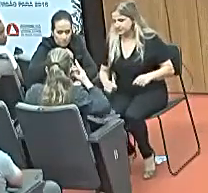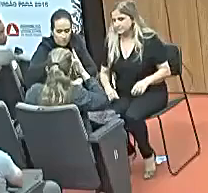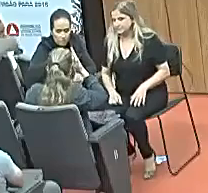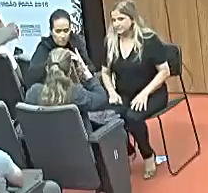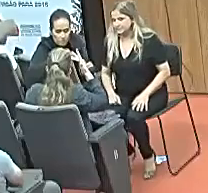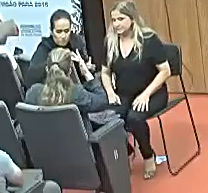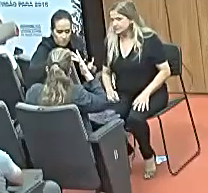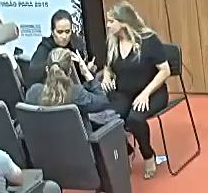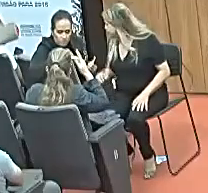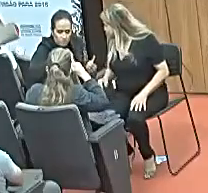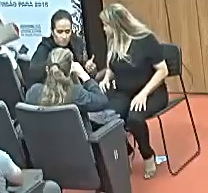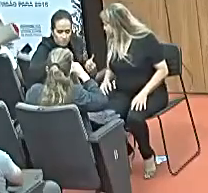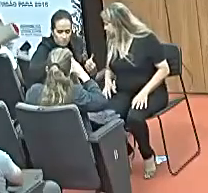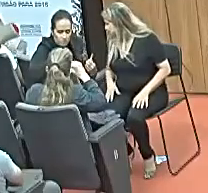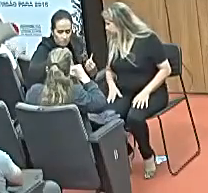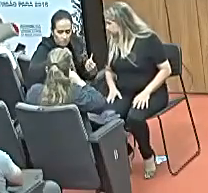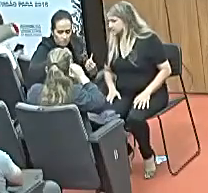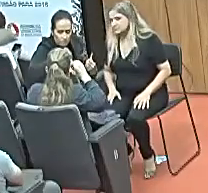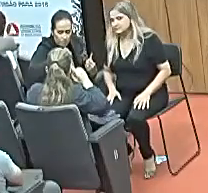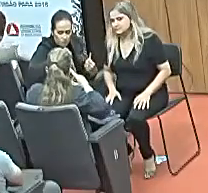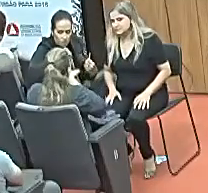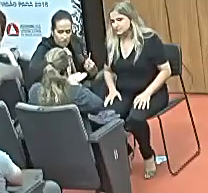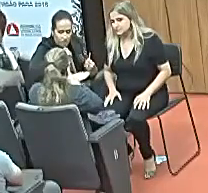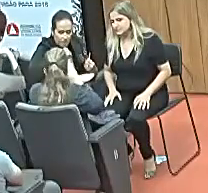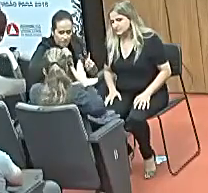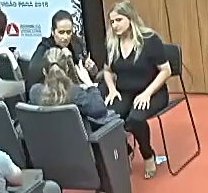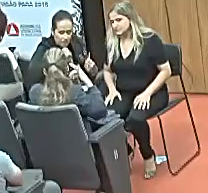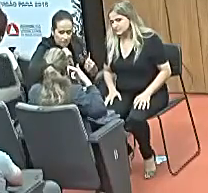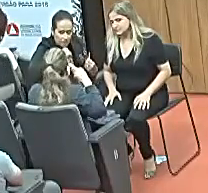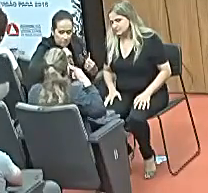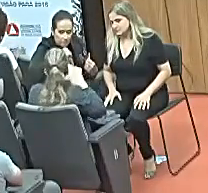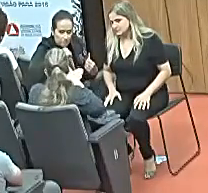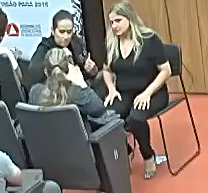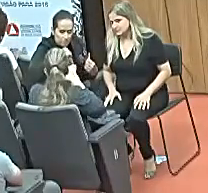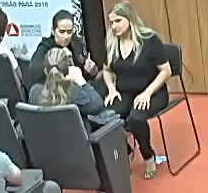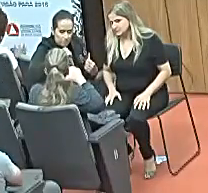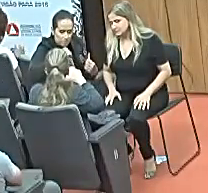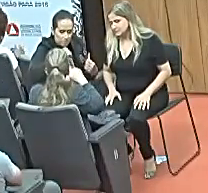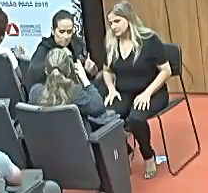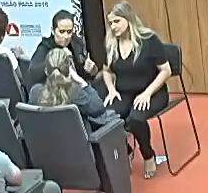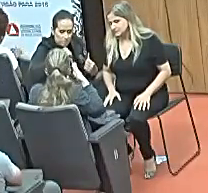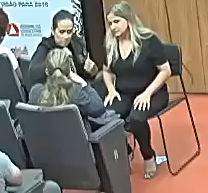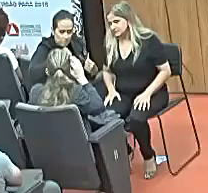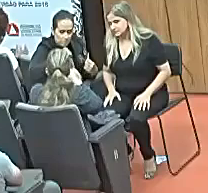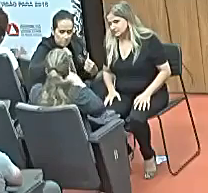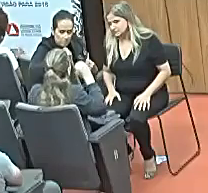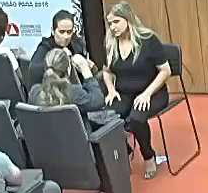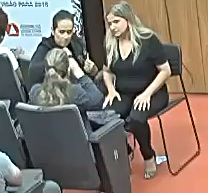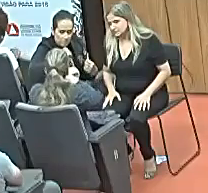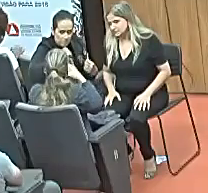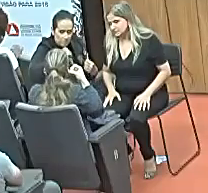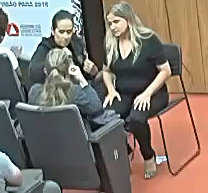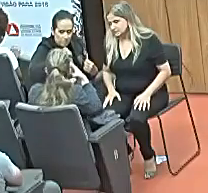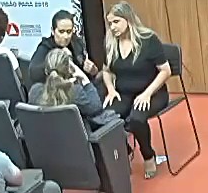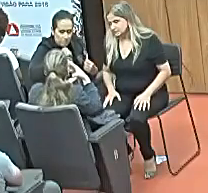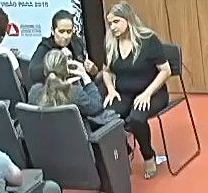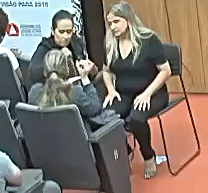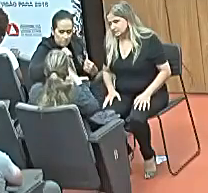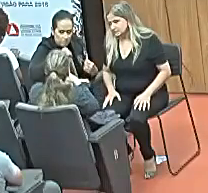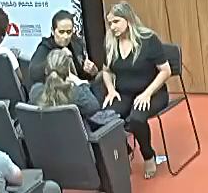jean deve saber bem disso né ela está na secretaria que chamasse que é a secretaria sede nó